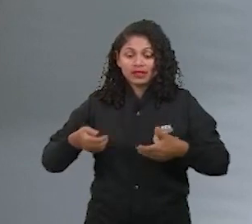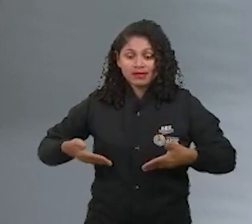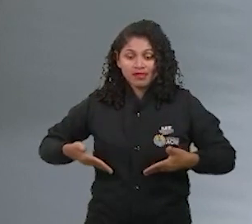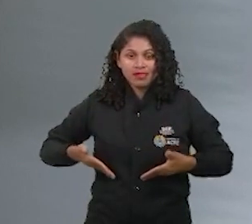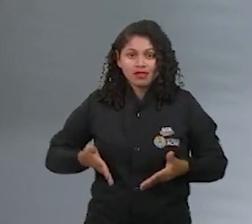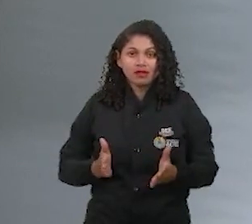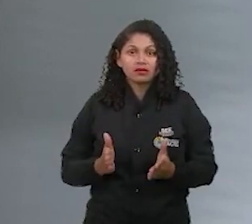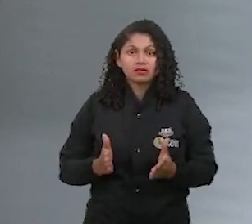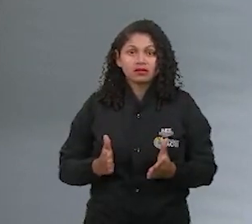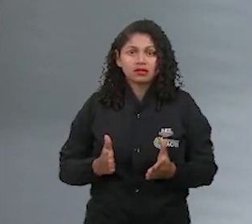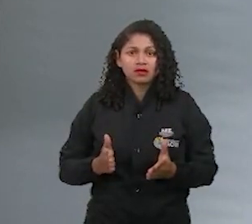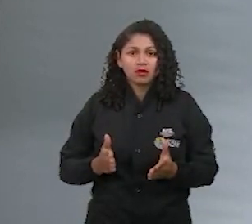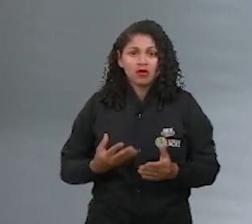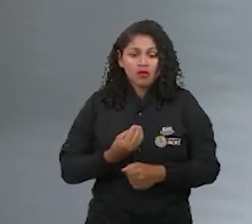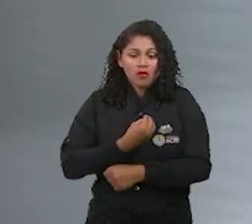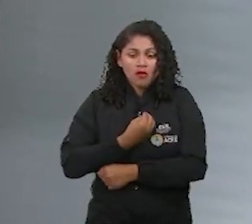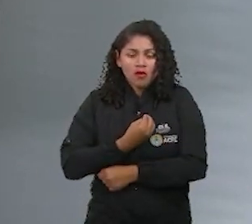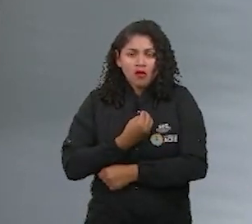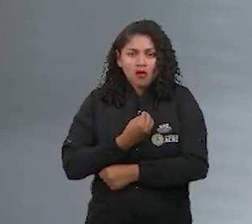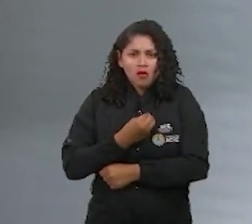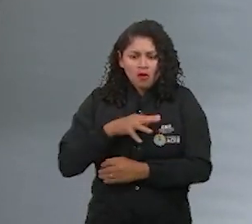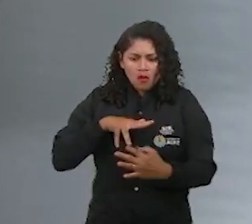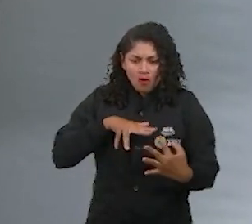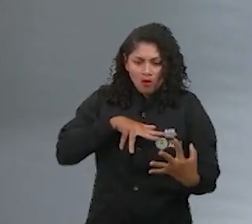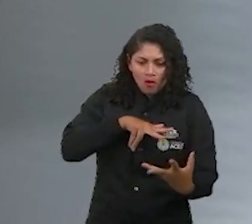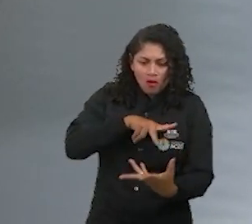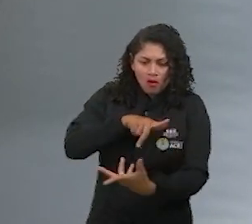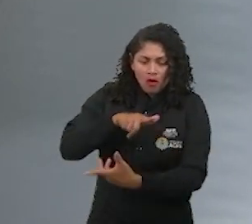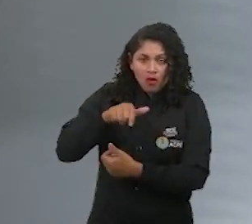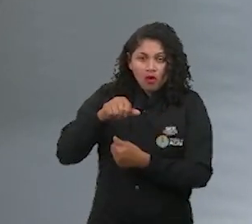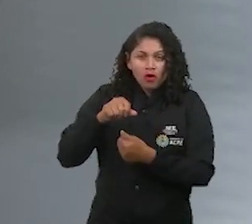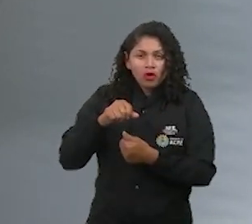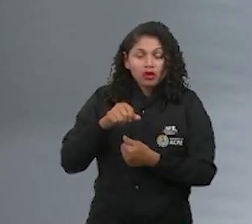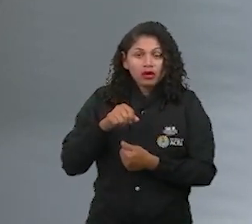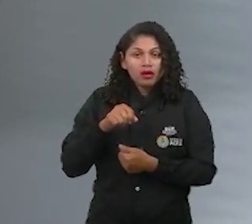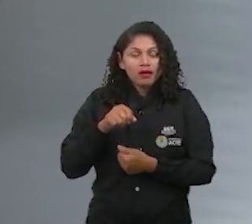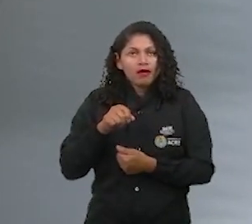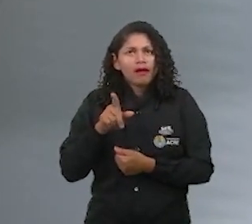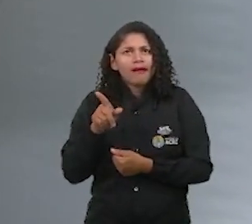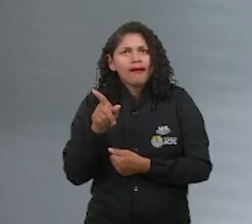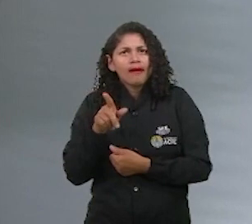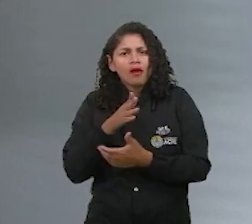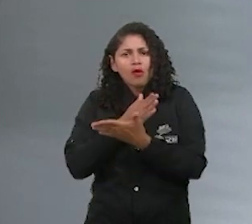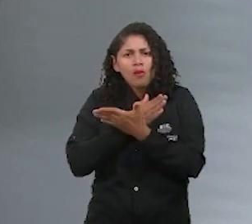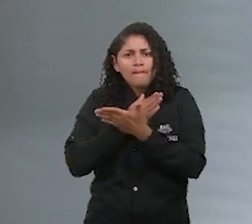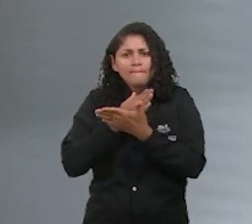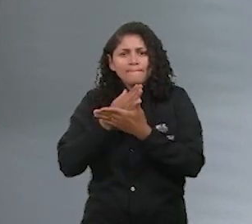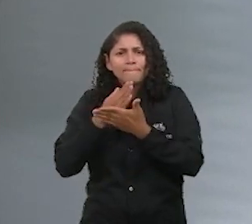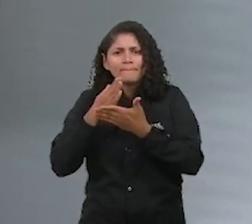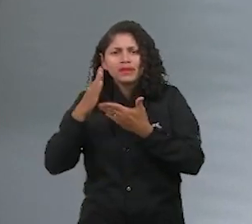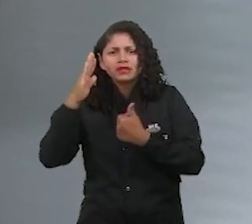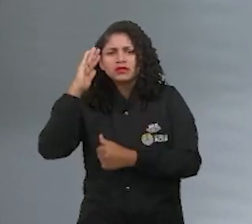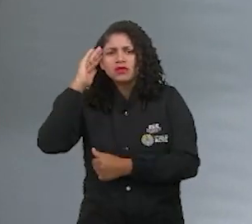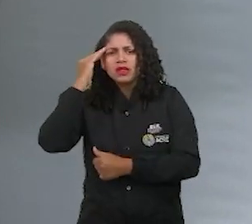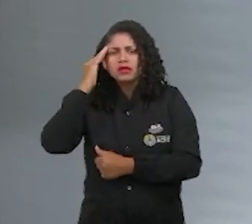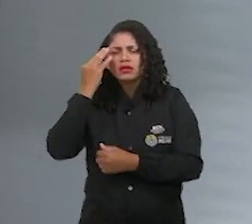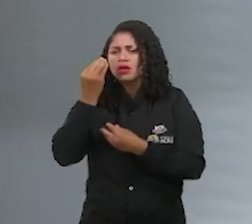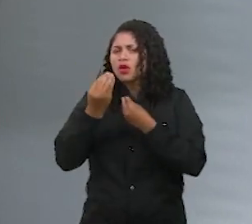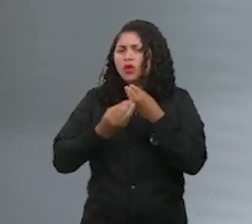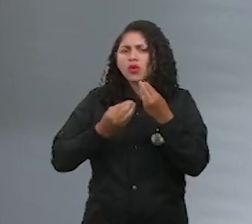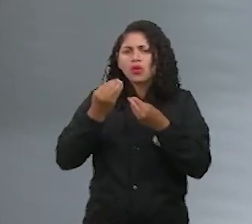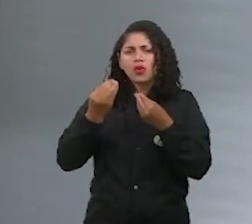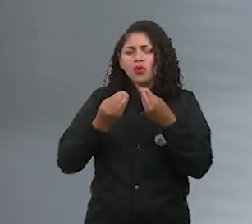porque é meio louco mesmo esse mundo. E aí, quando ele começa a entender as coisas, já é hora de dormir de novo, ou seja,